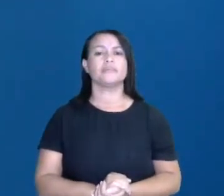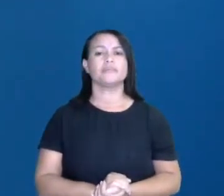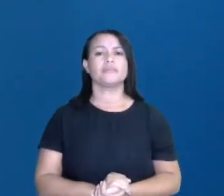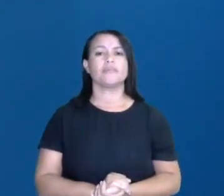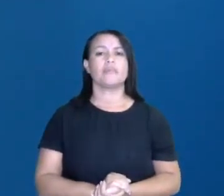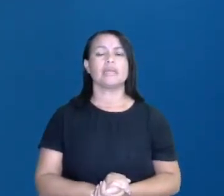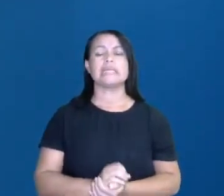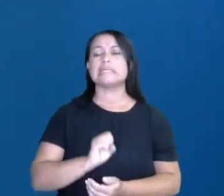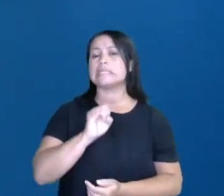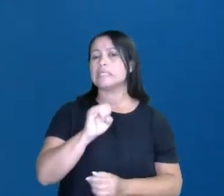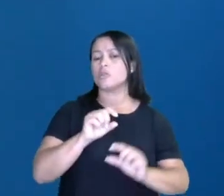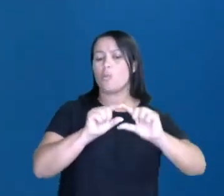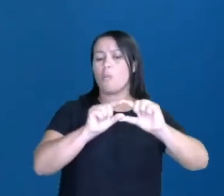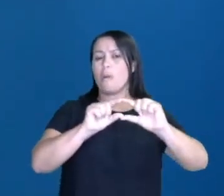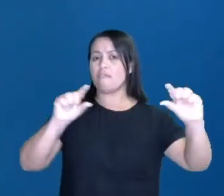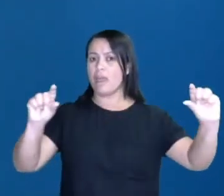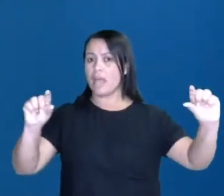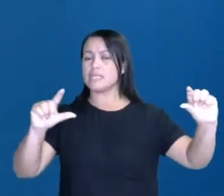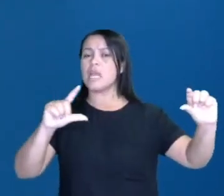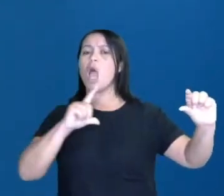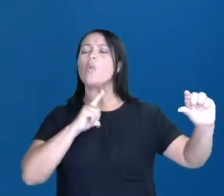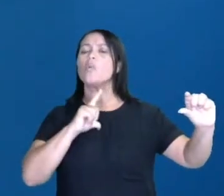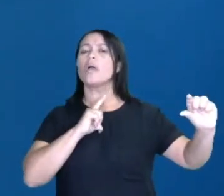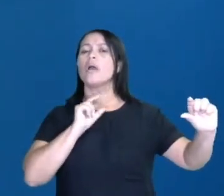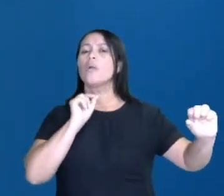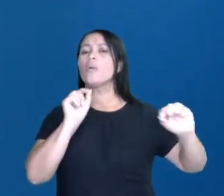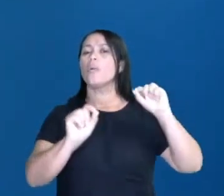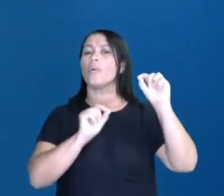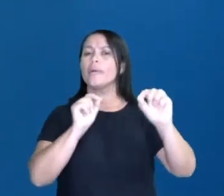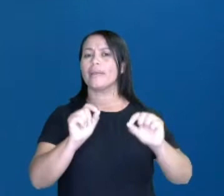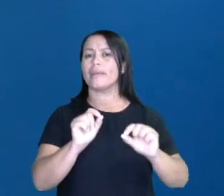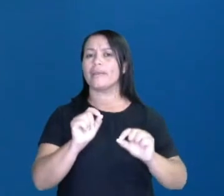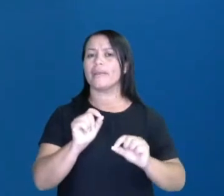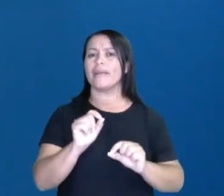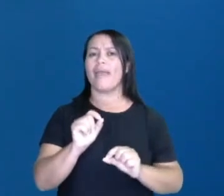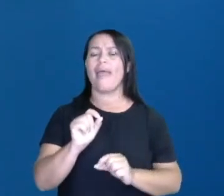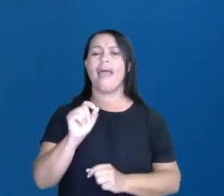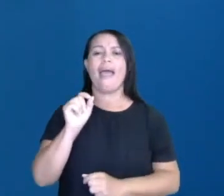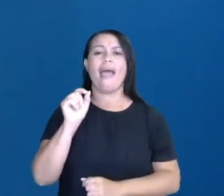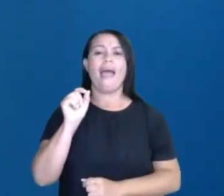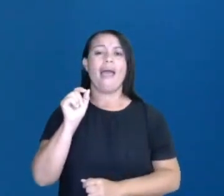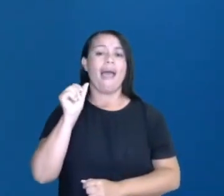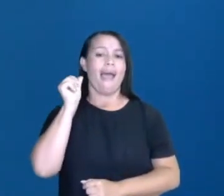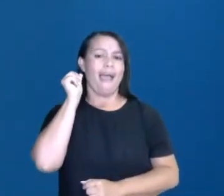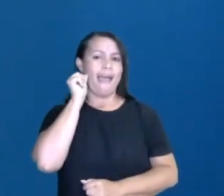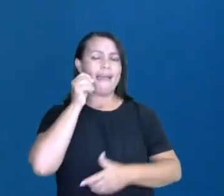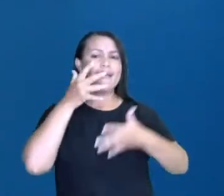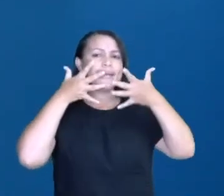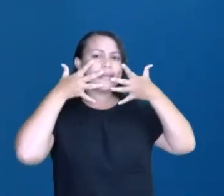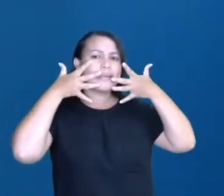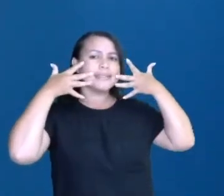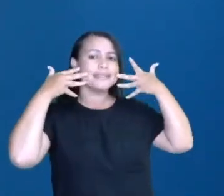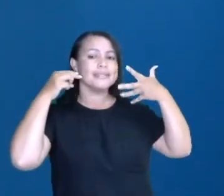se numa frase eu tenho a gatinha